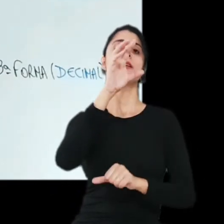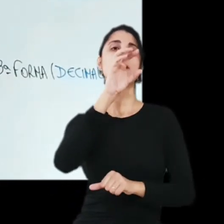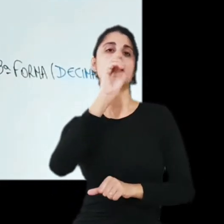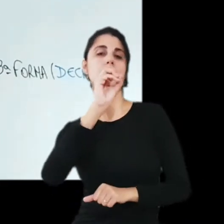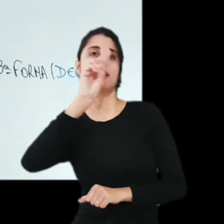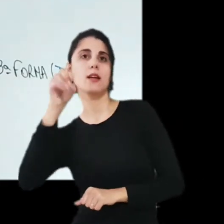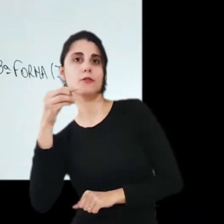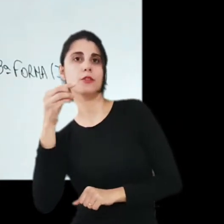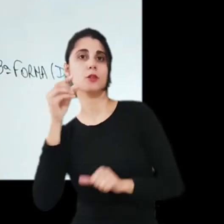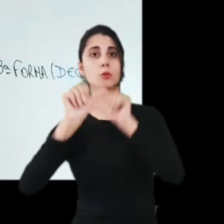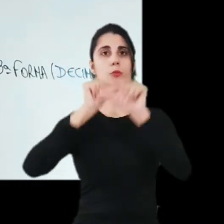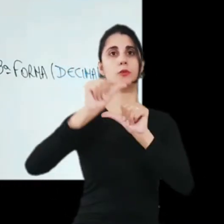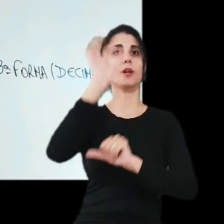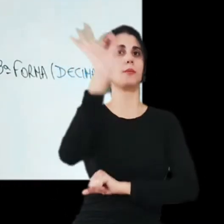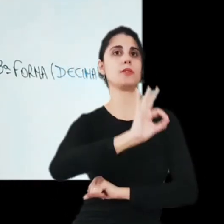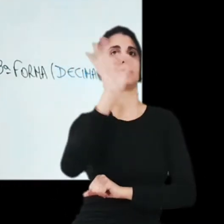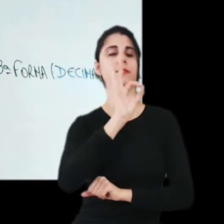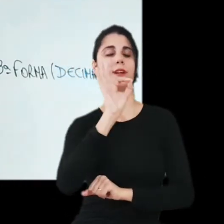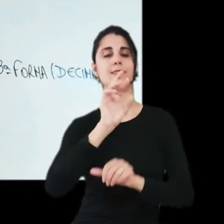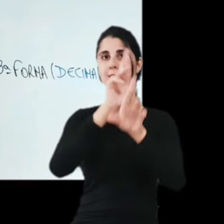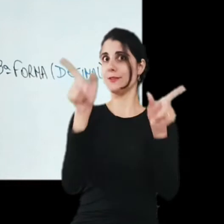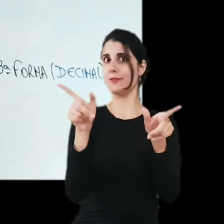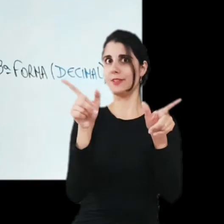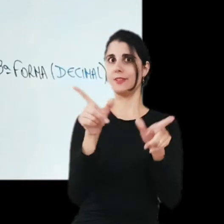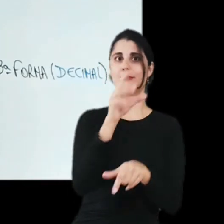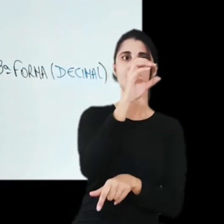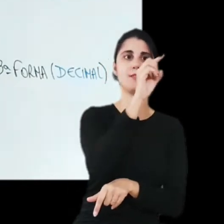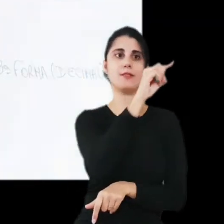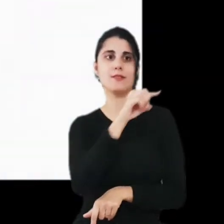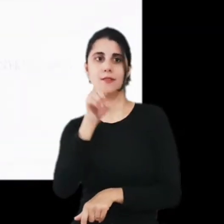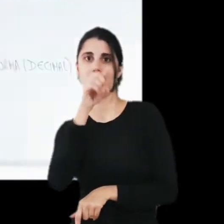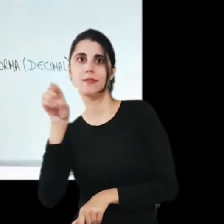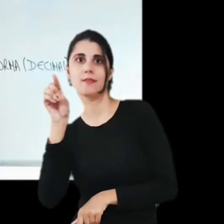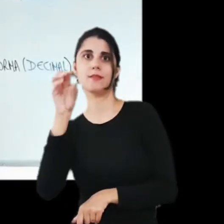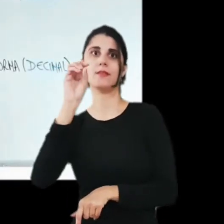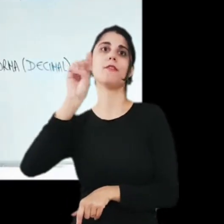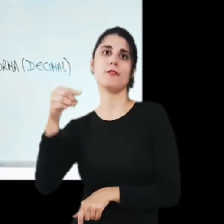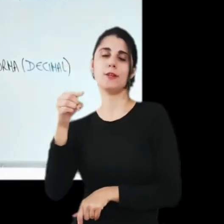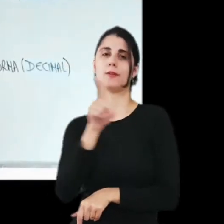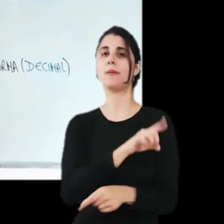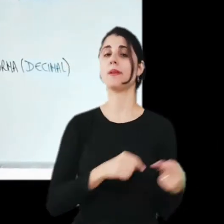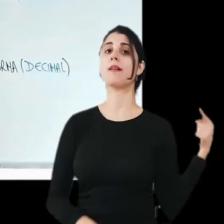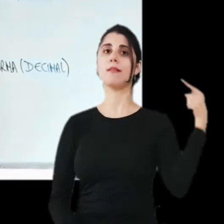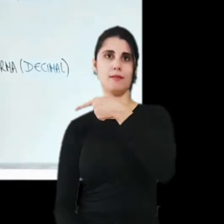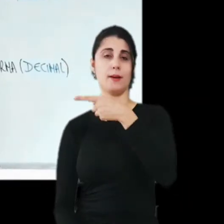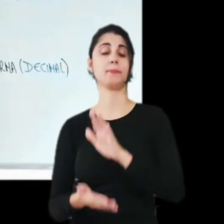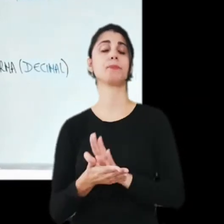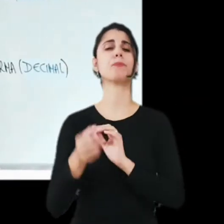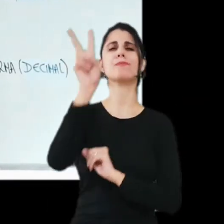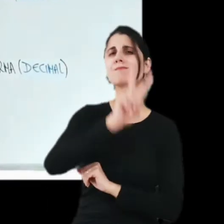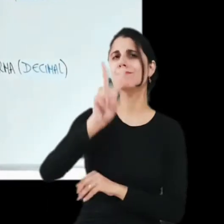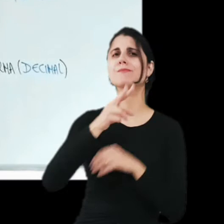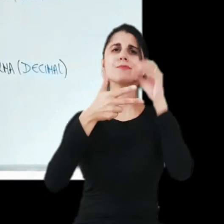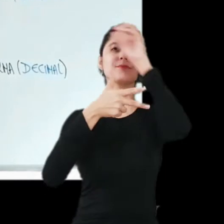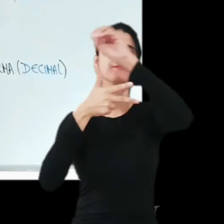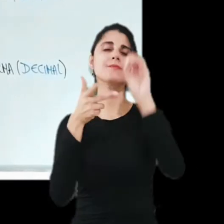em porcentagem, basta andar 2 casas para a direita. Para o vestibular e Enem, é essencial